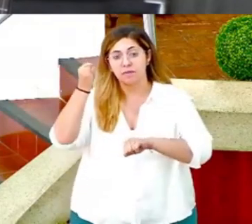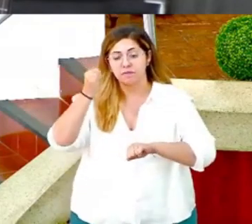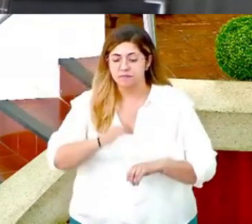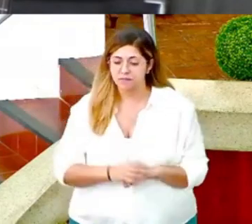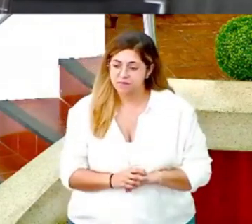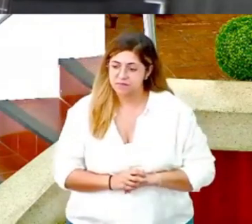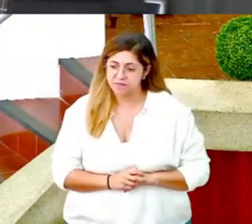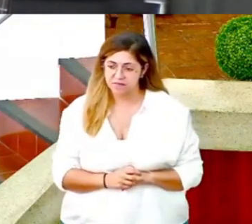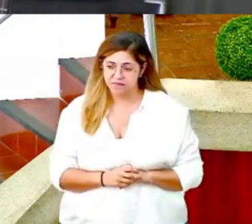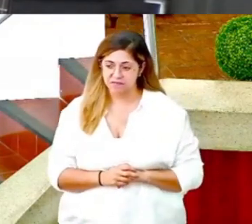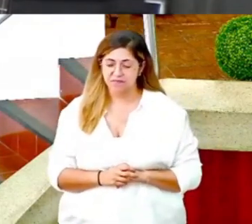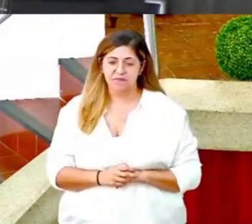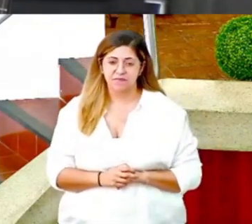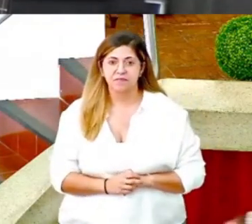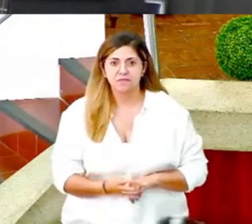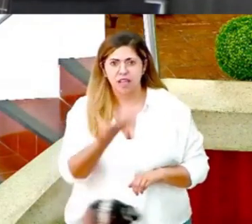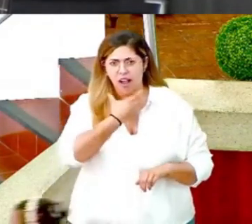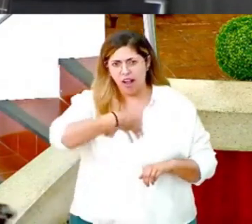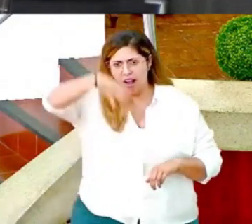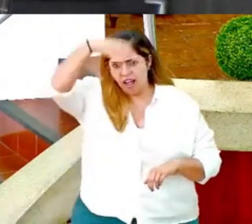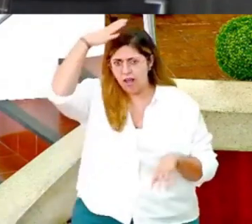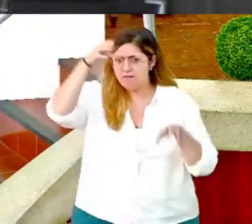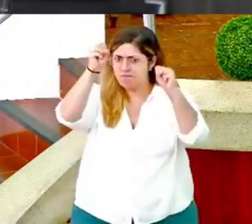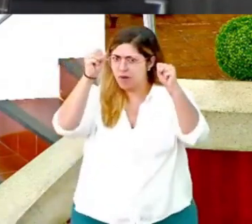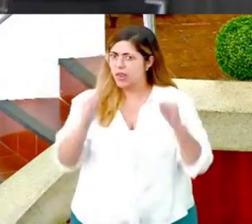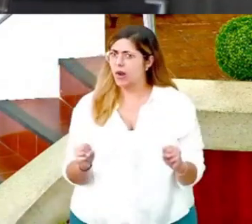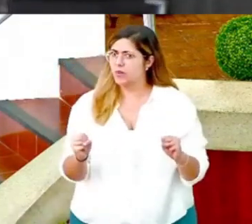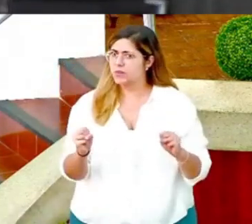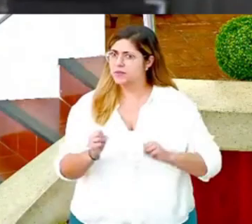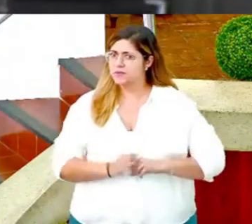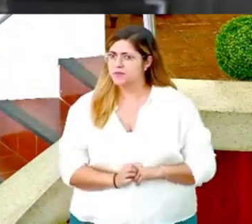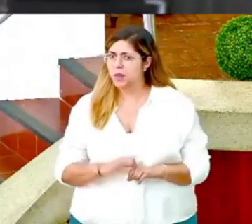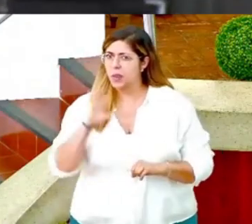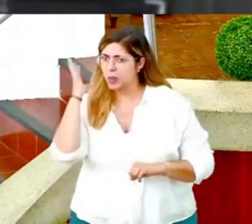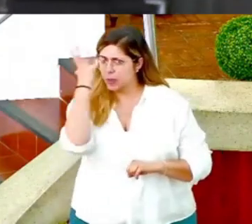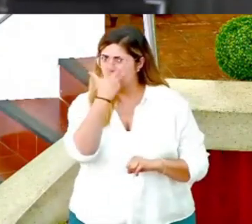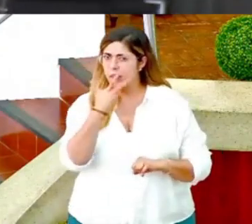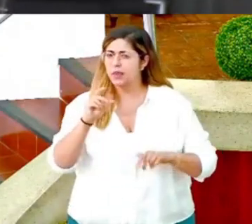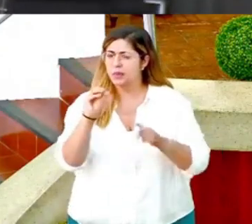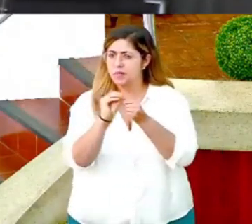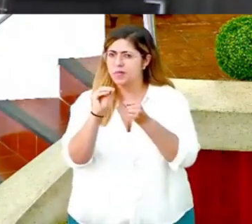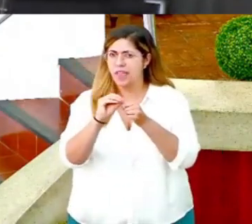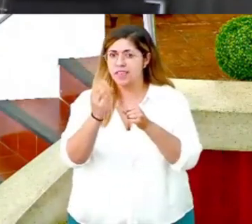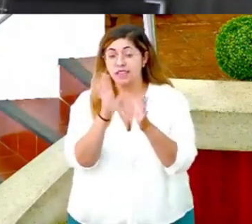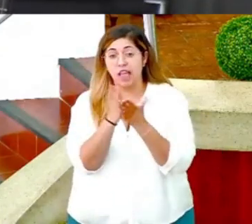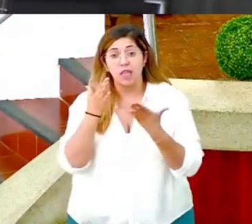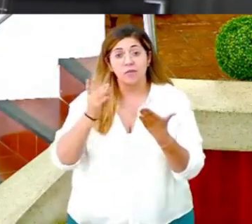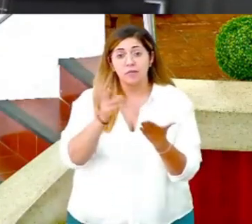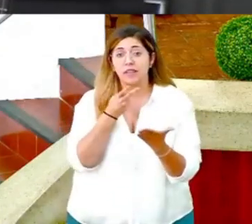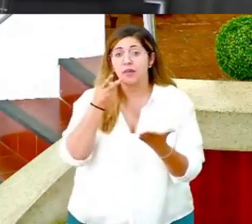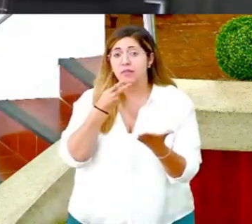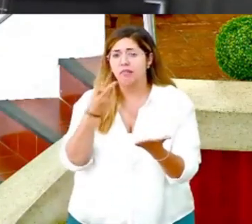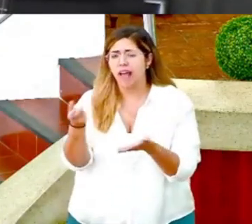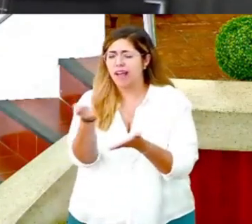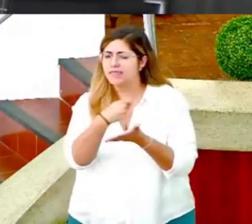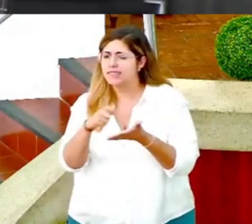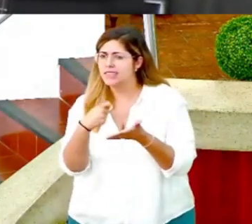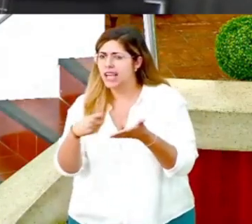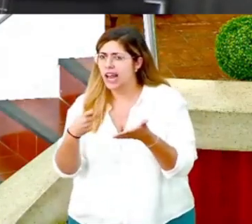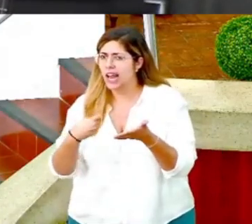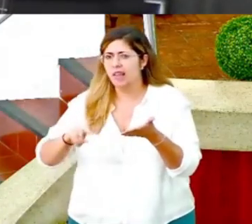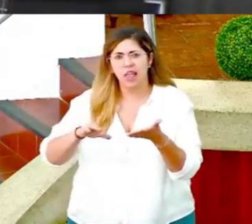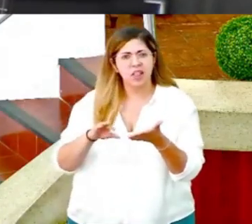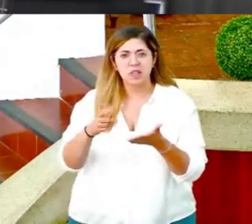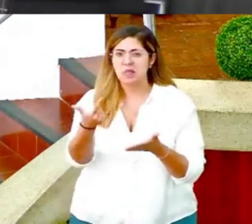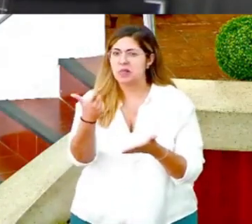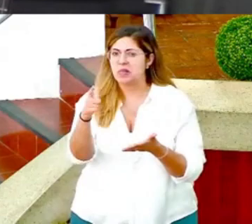sobre a história deste grande rei, um magnífico rei. Um rei que a palavra de Deus diz que não houve outro como